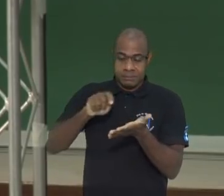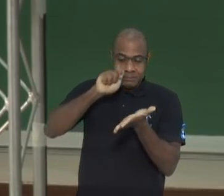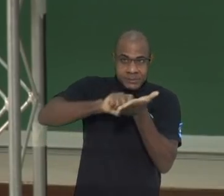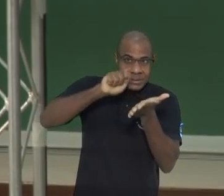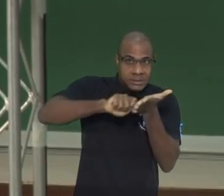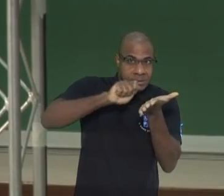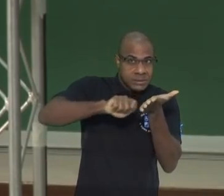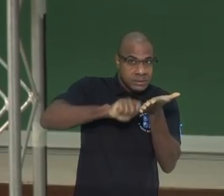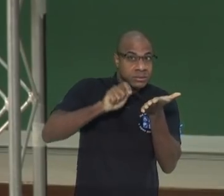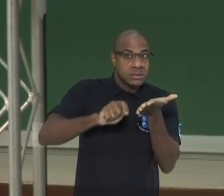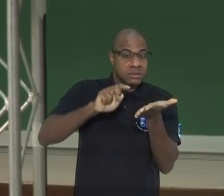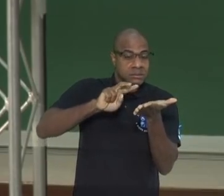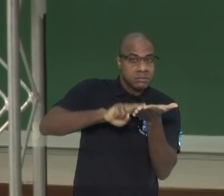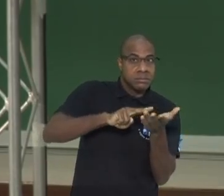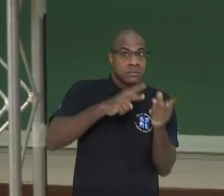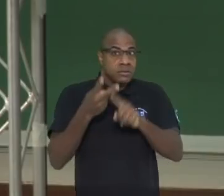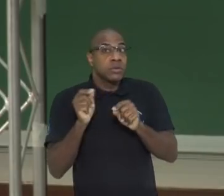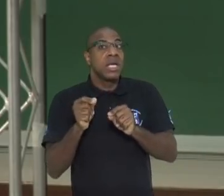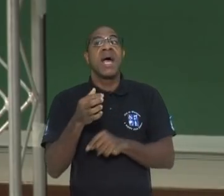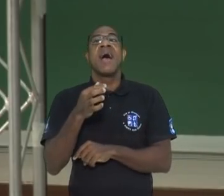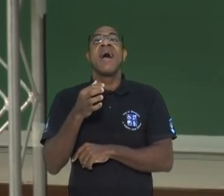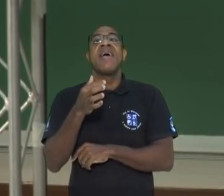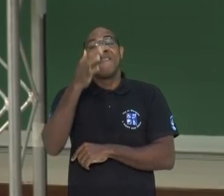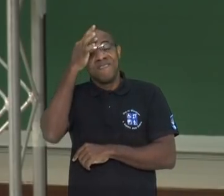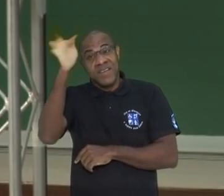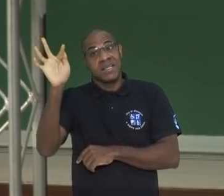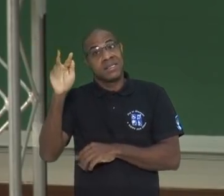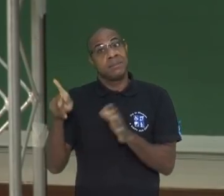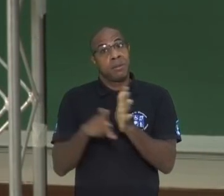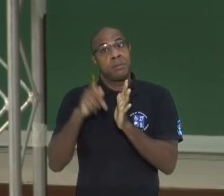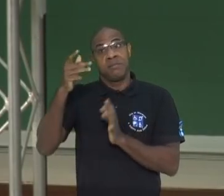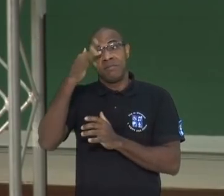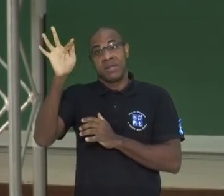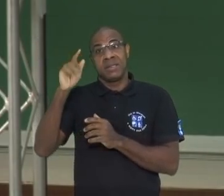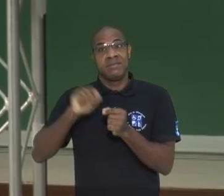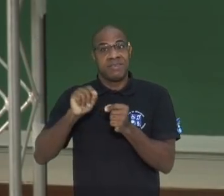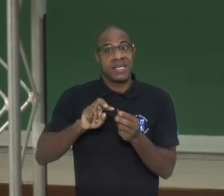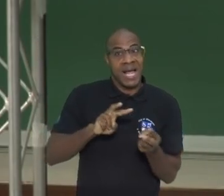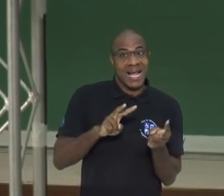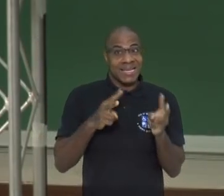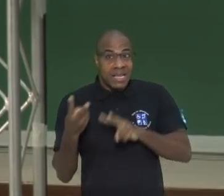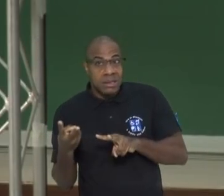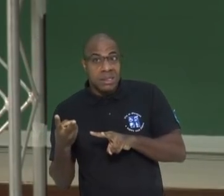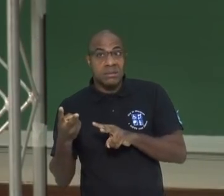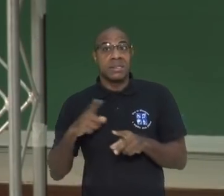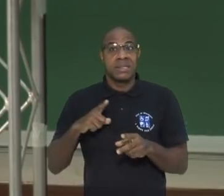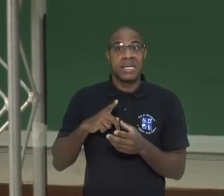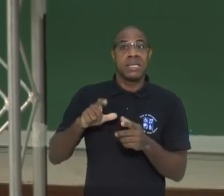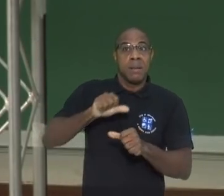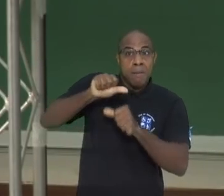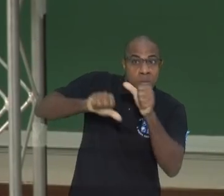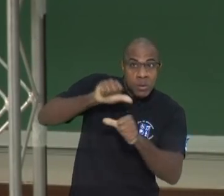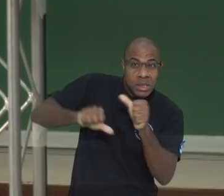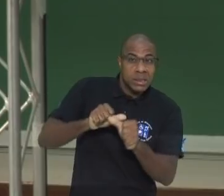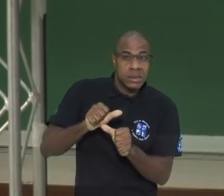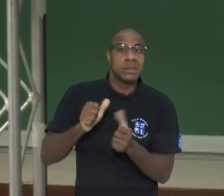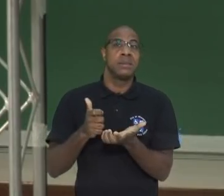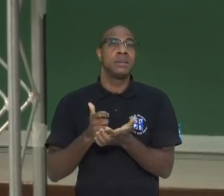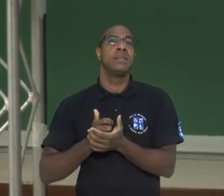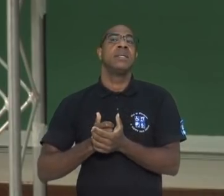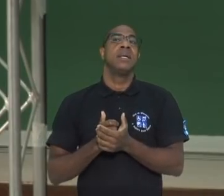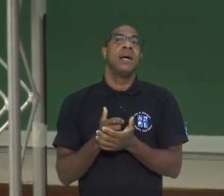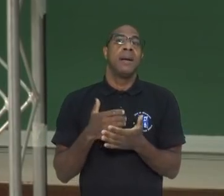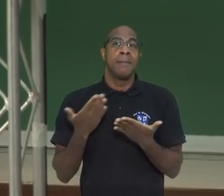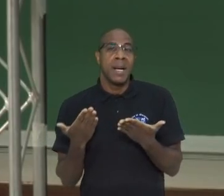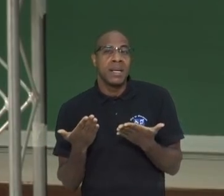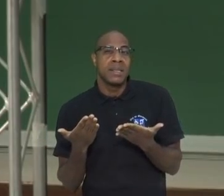tradicionalmente, originalmente em francês. E aí, quando se faz as traduções, há pequenas mudanças, mas elas não